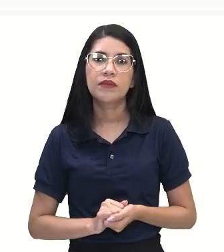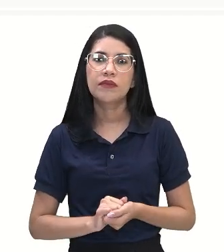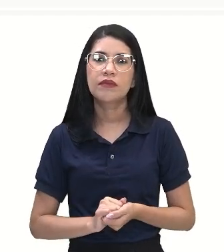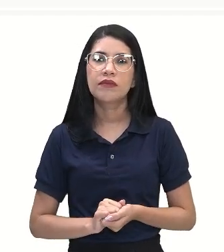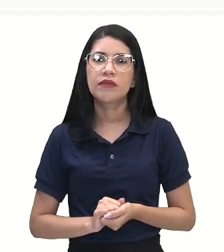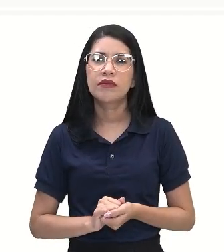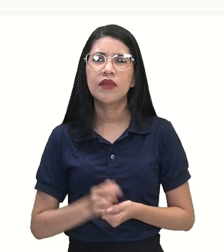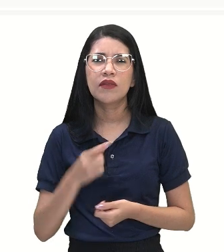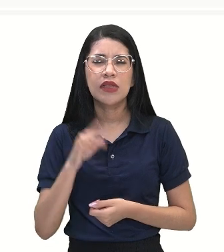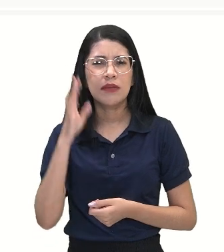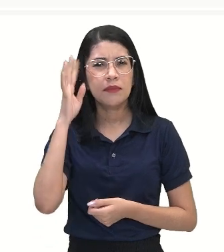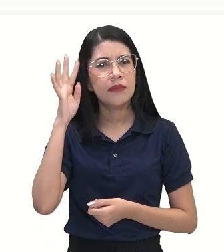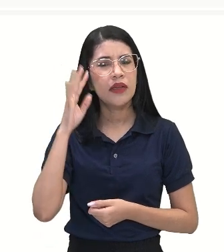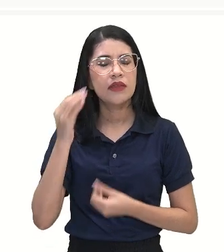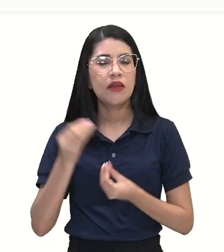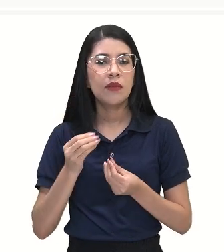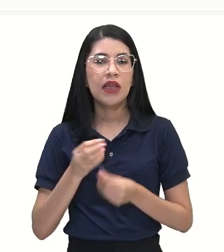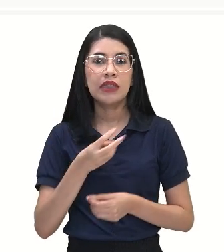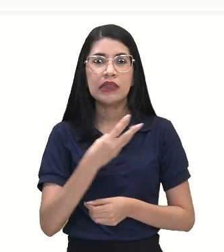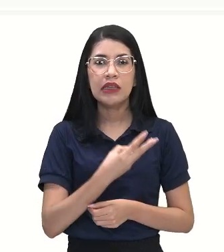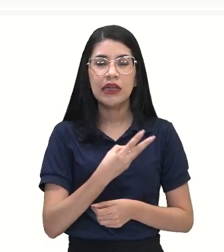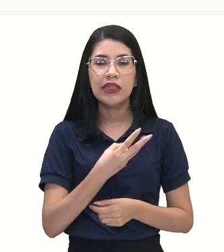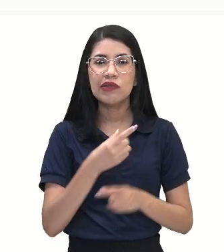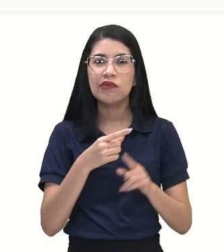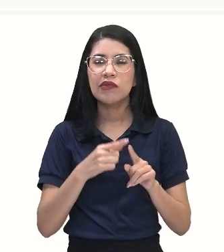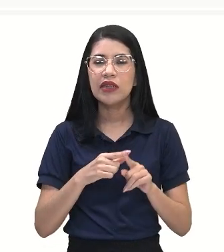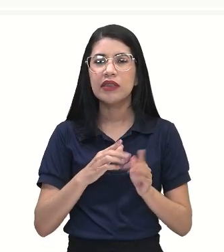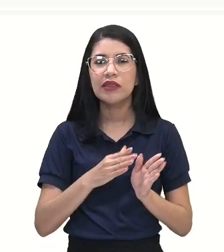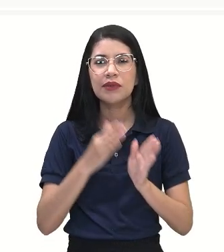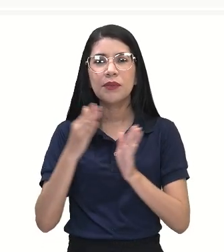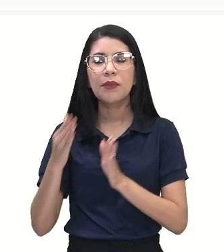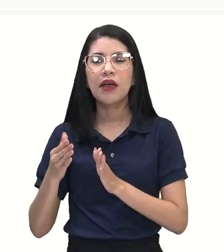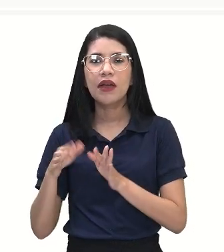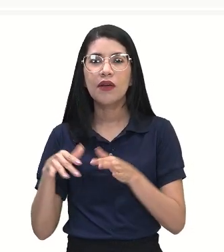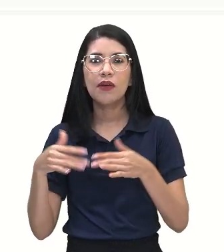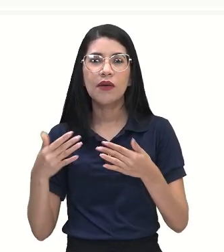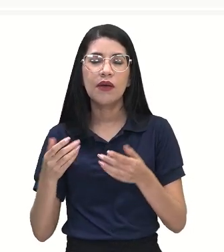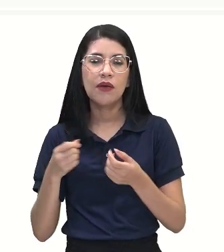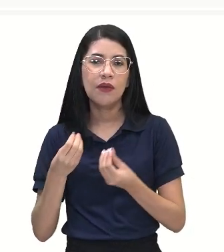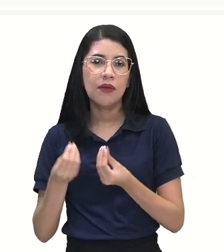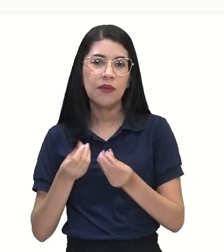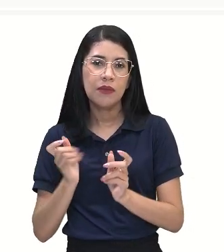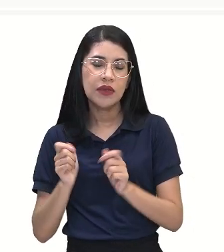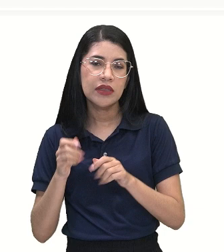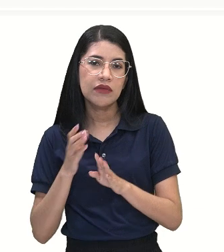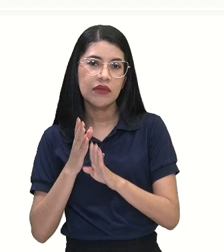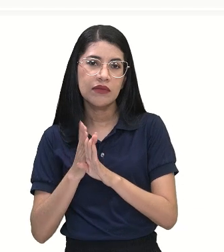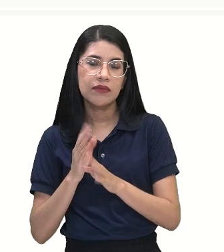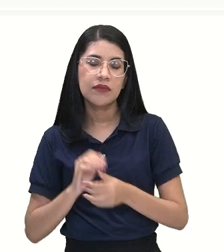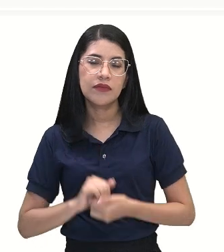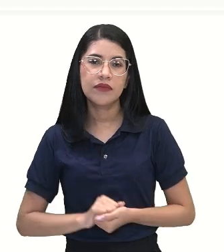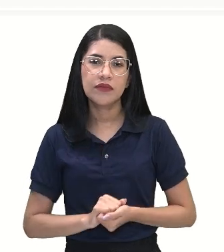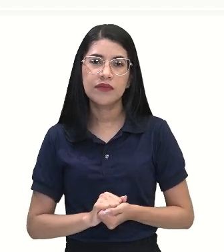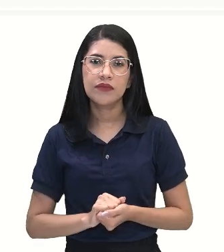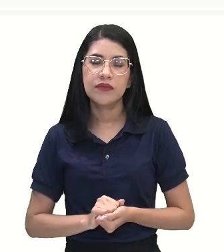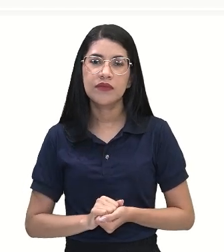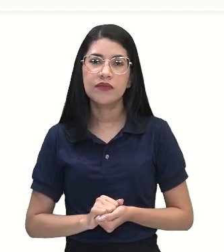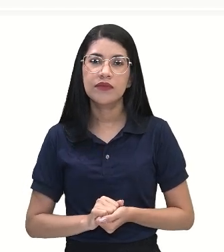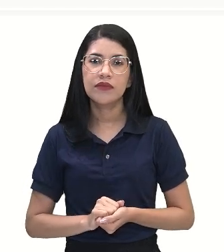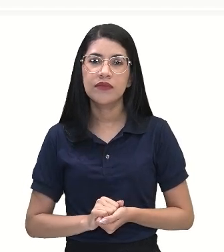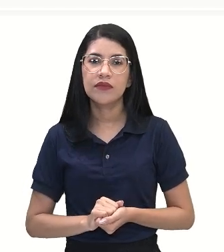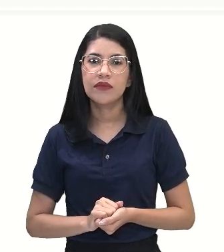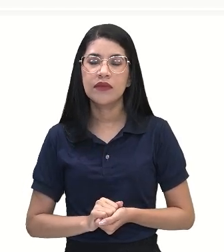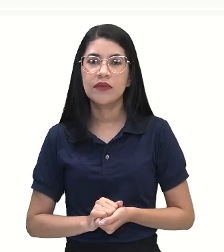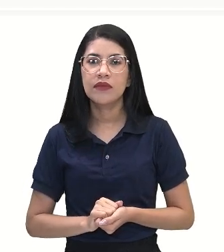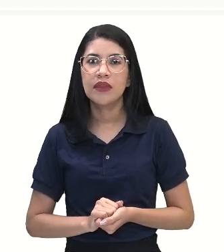aí, qual o próximo termo depois do 3? Qual o próximo número que eu vou ter que escrever ali? Ora, se o